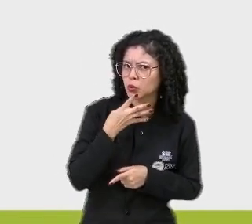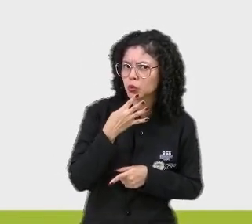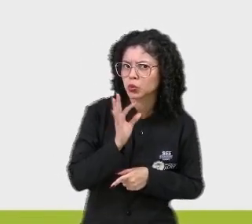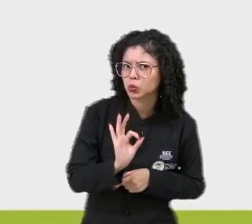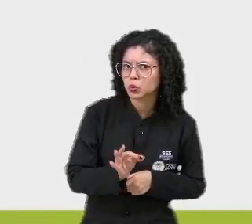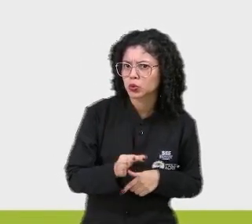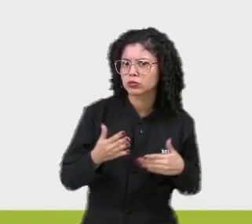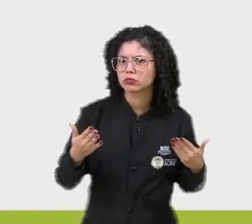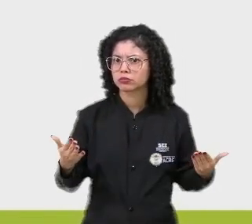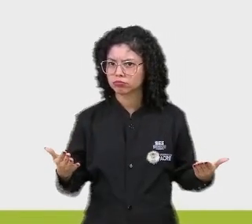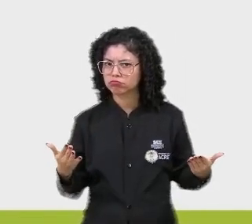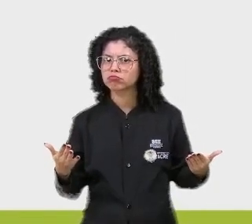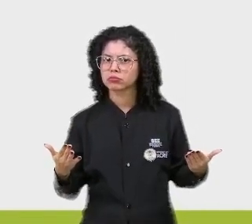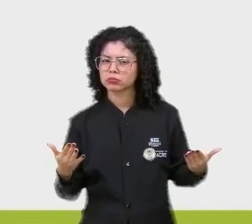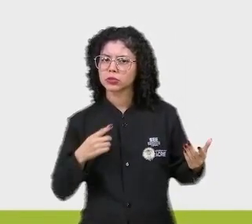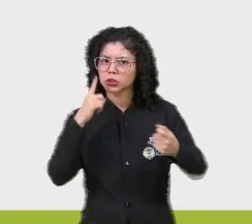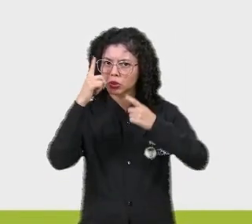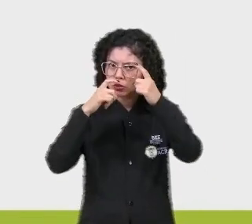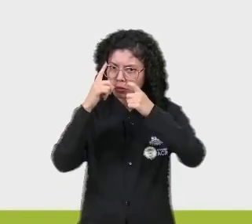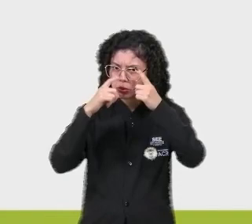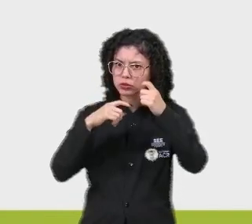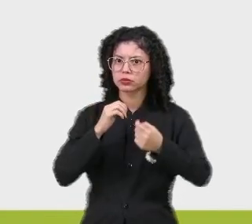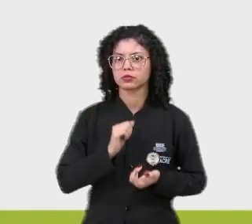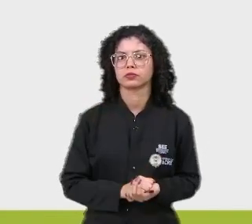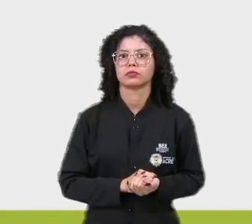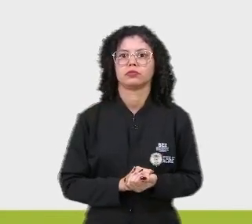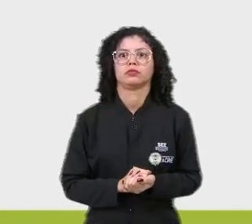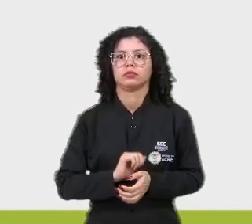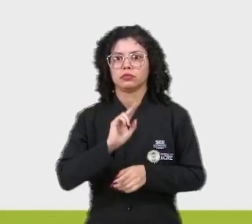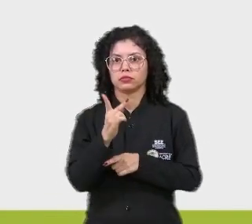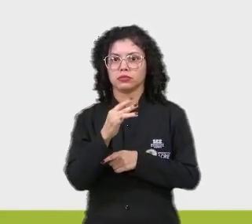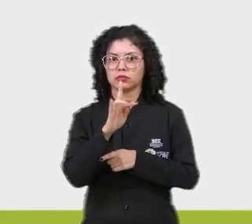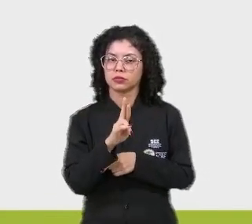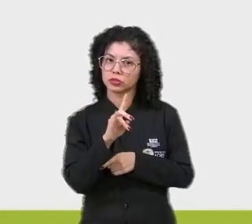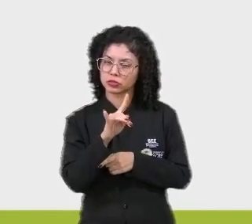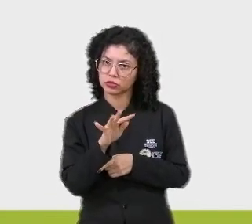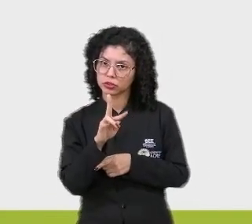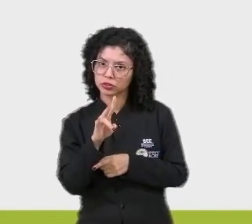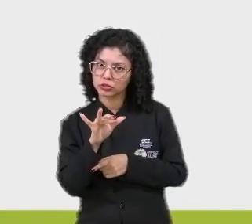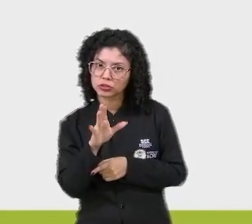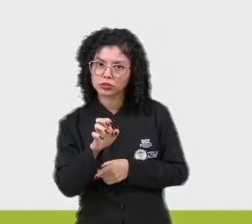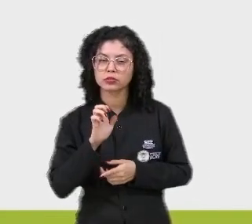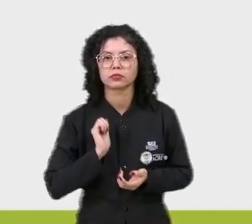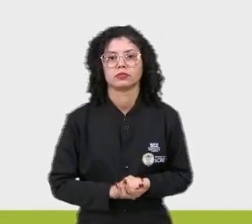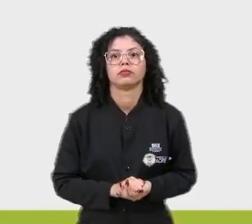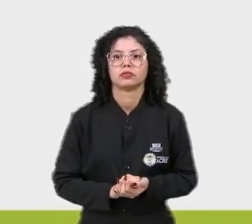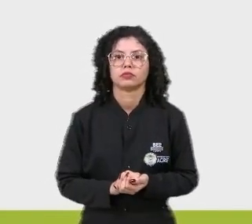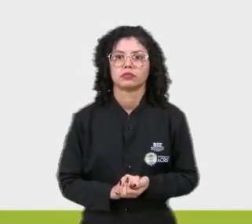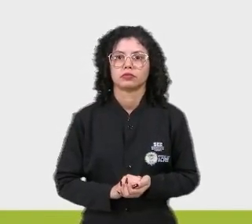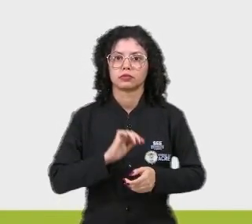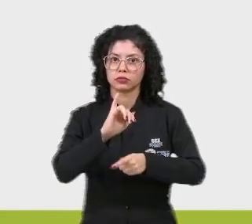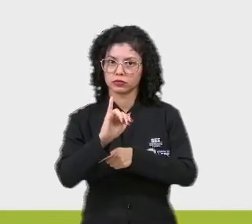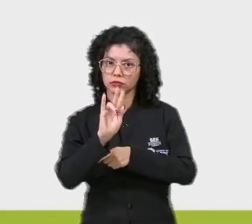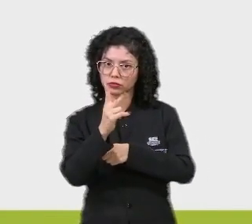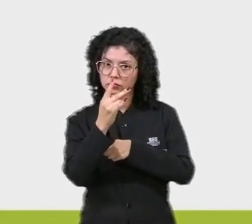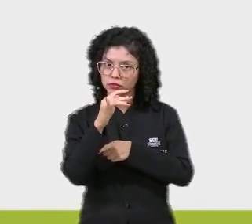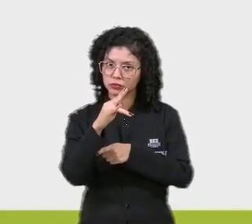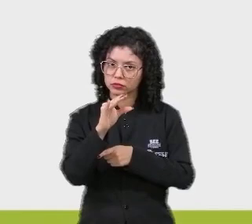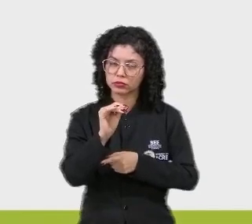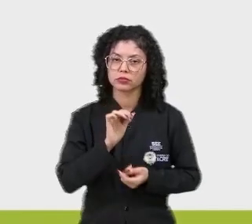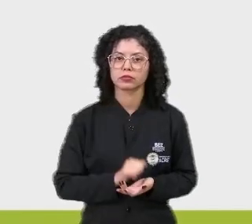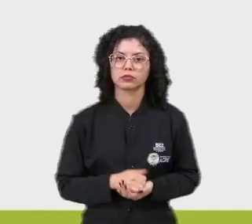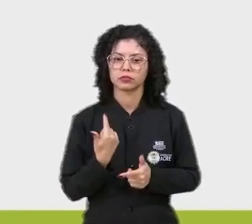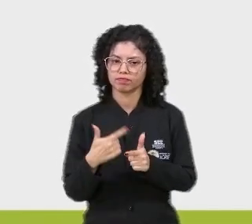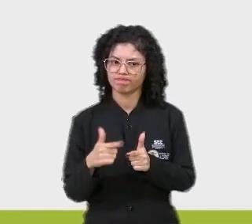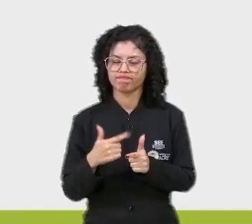certeza essa expressão né o hipertiroidismo né o hipotiroidismo é a pessoa